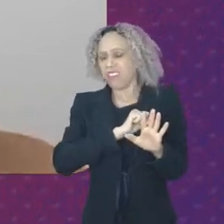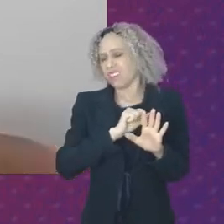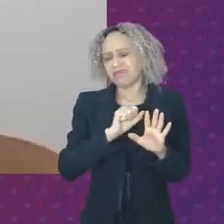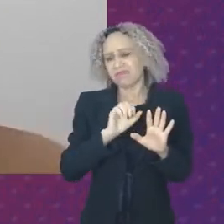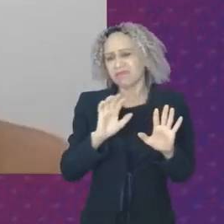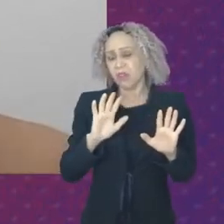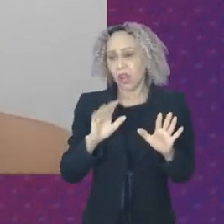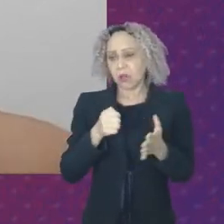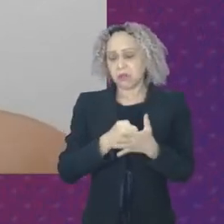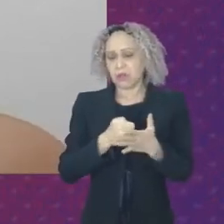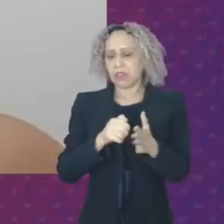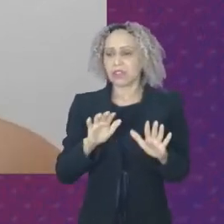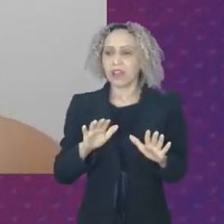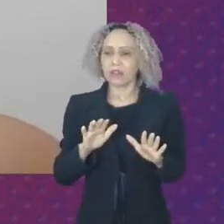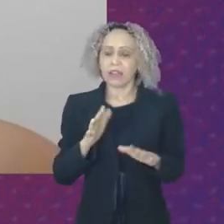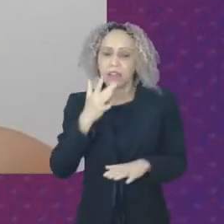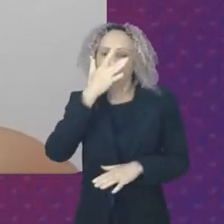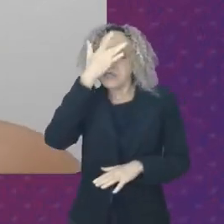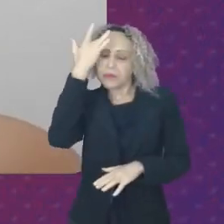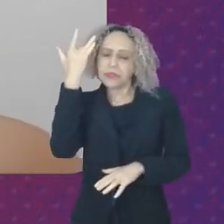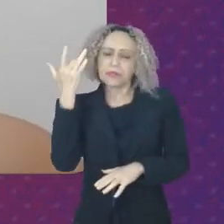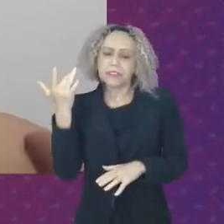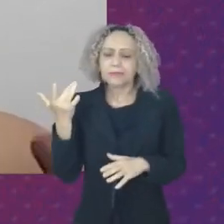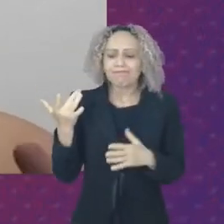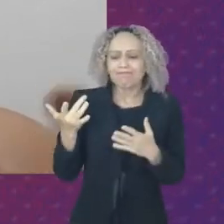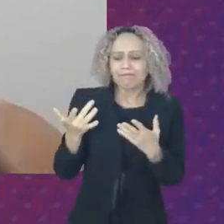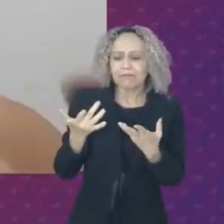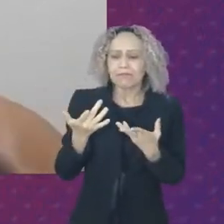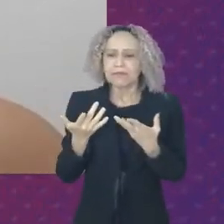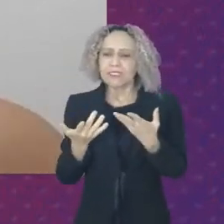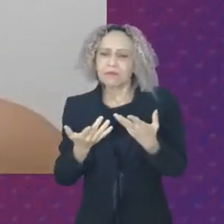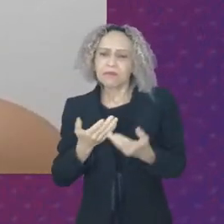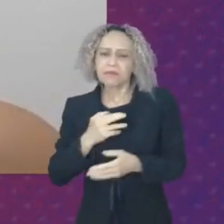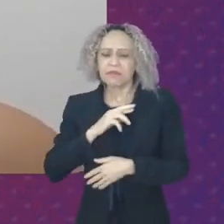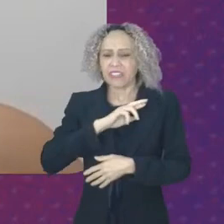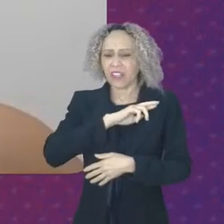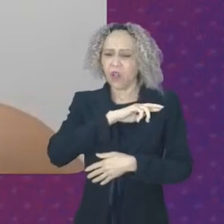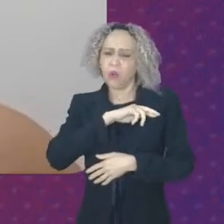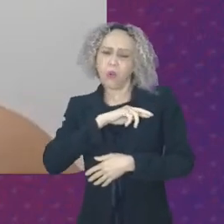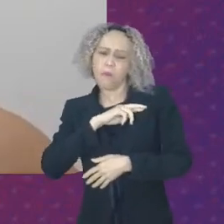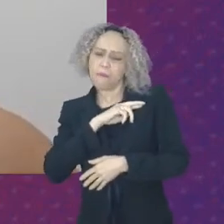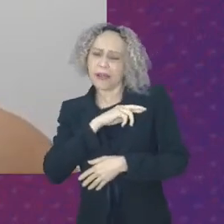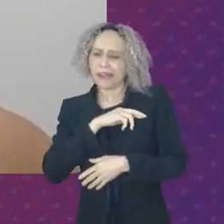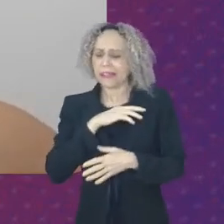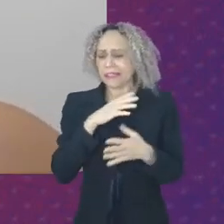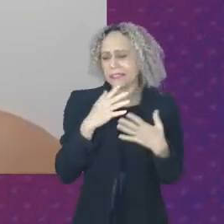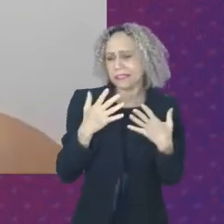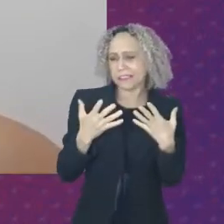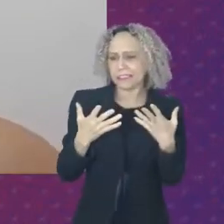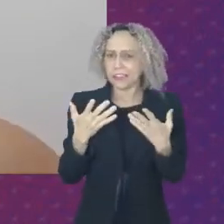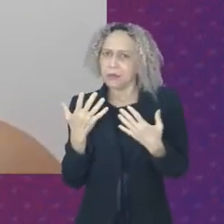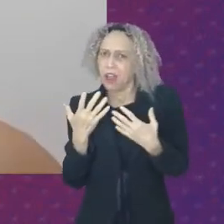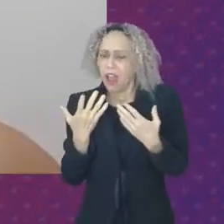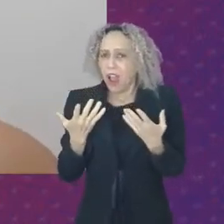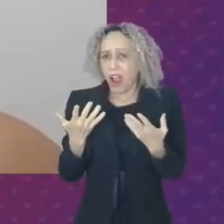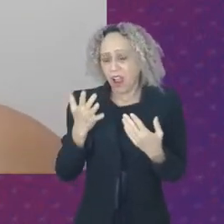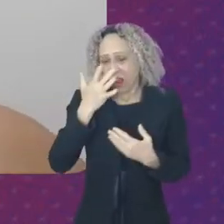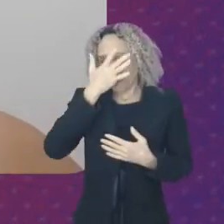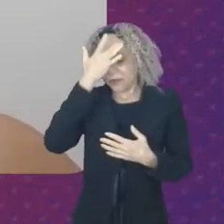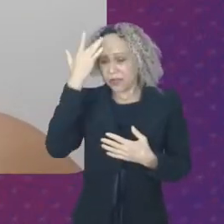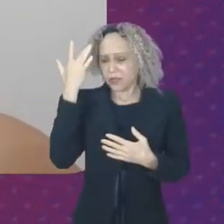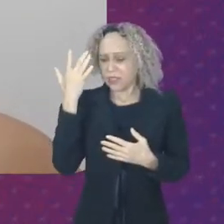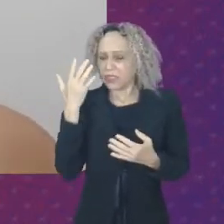né? Aquela sensação que fica, que você se entrega tanto ao seu